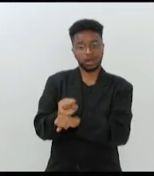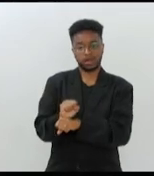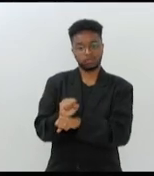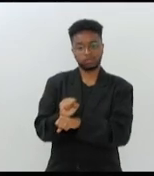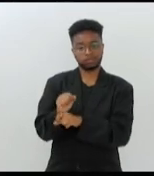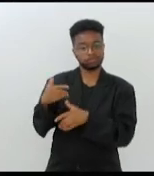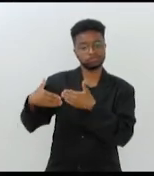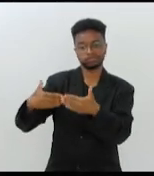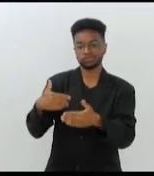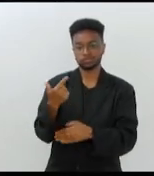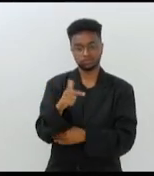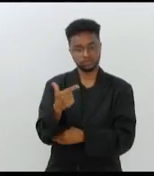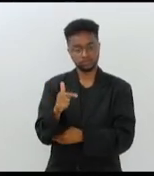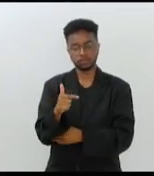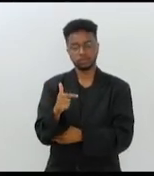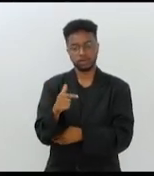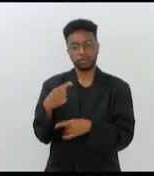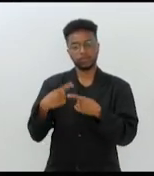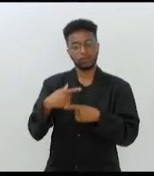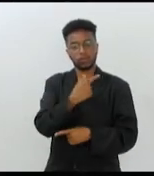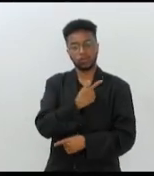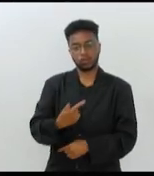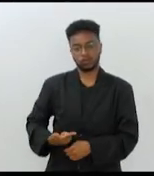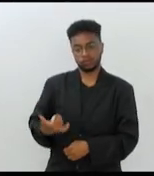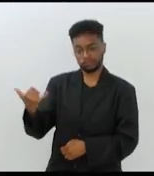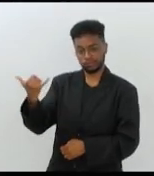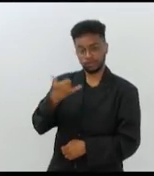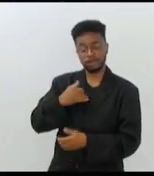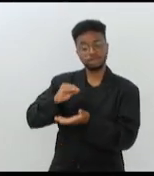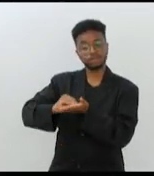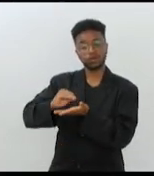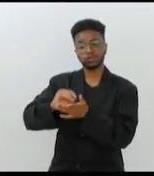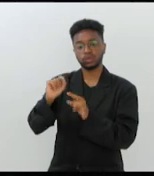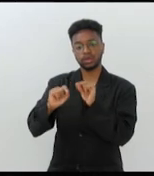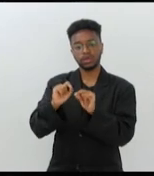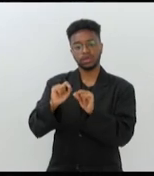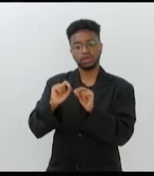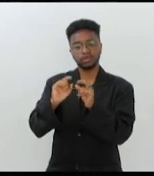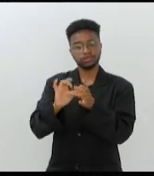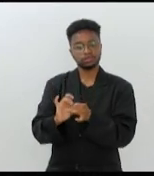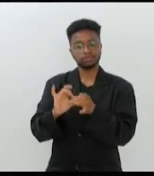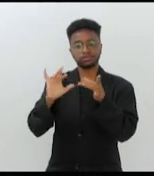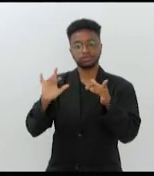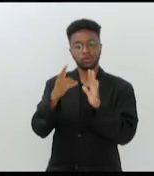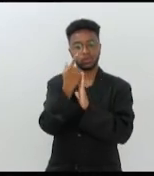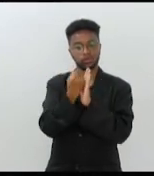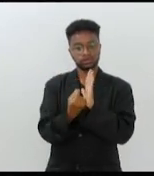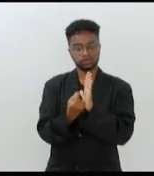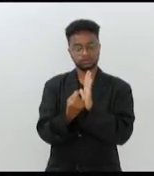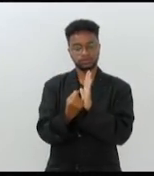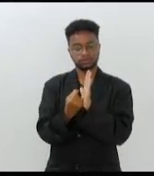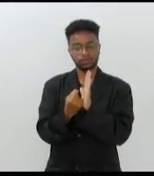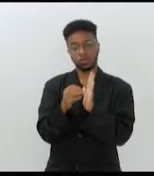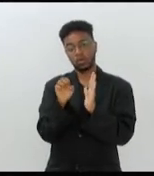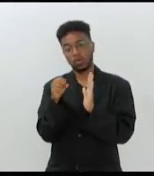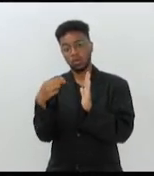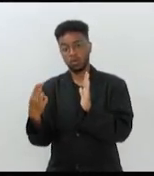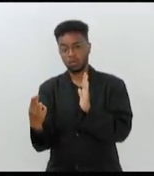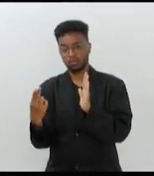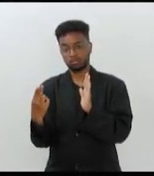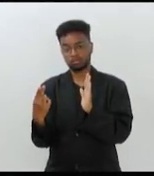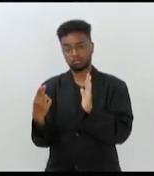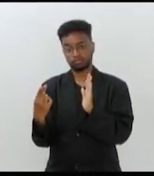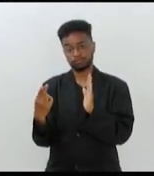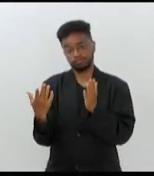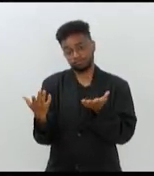paralisadas, segundo o governo, pendendo de disponibilidade orçamentária, ou pelo